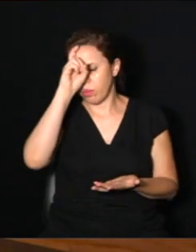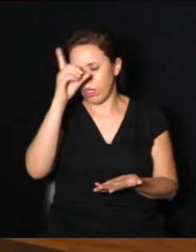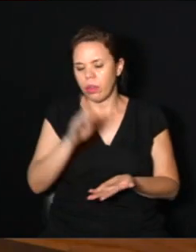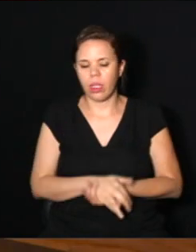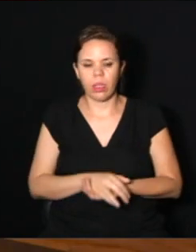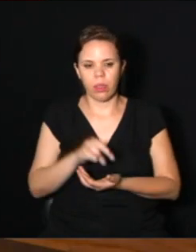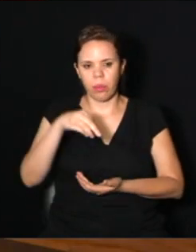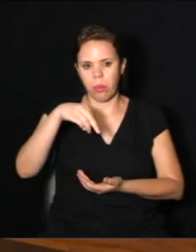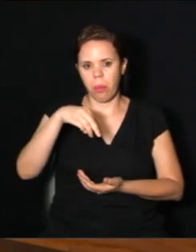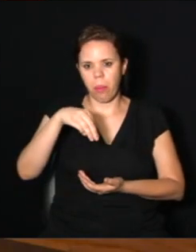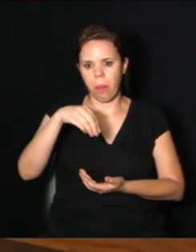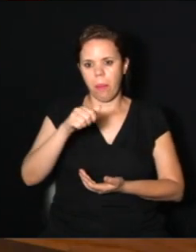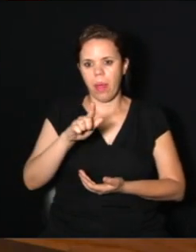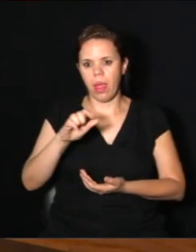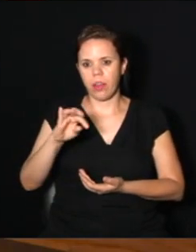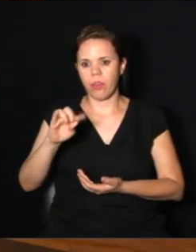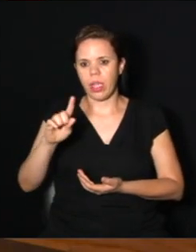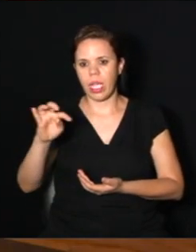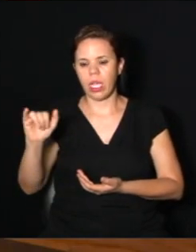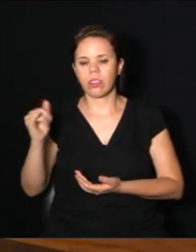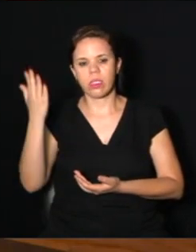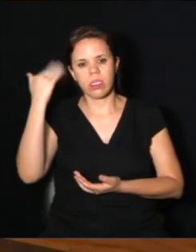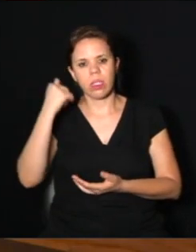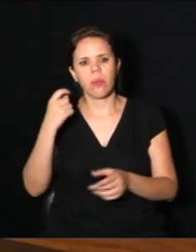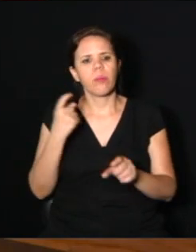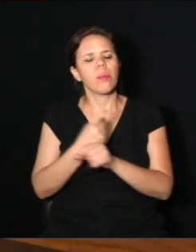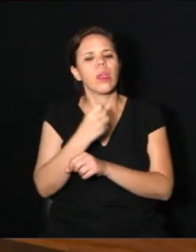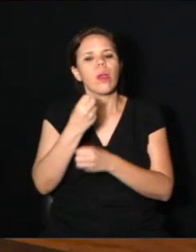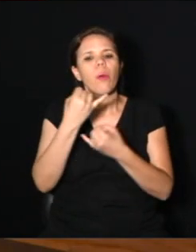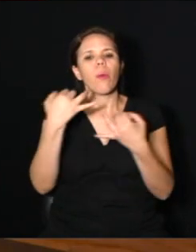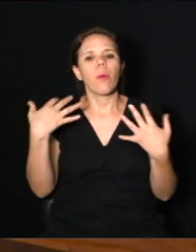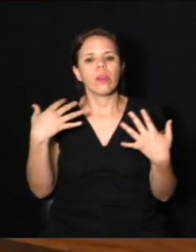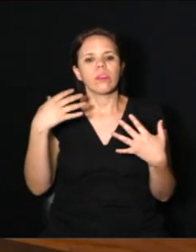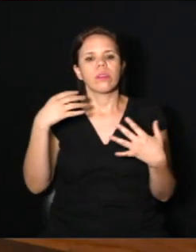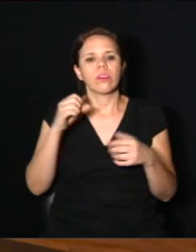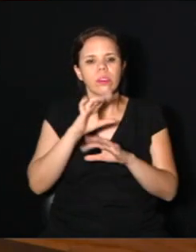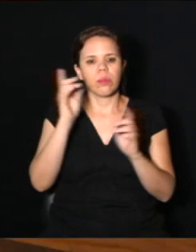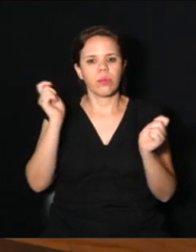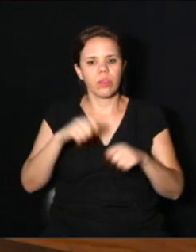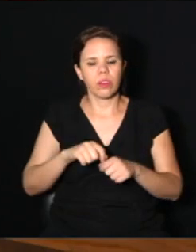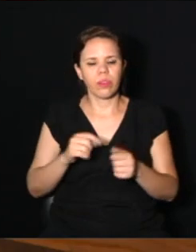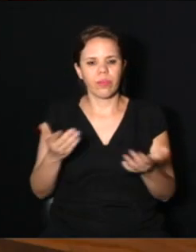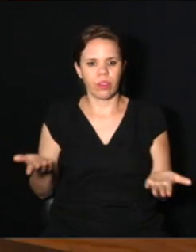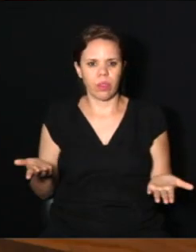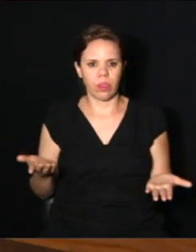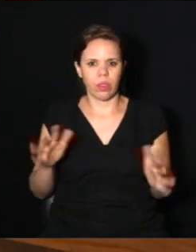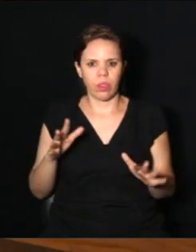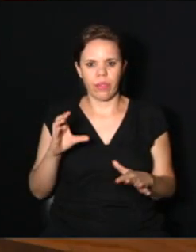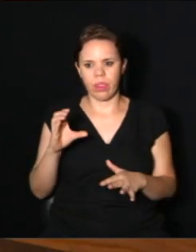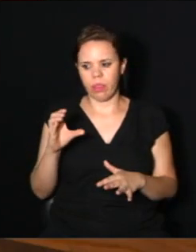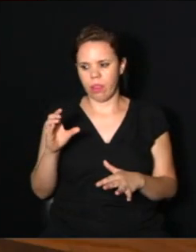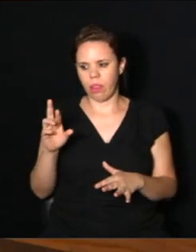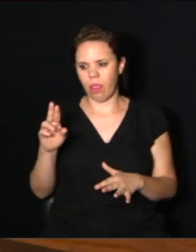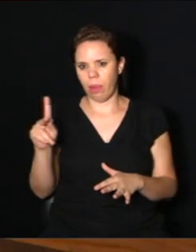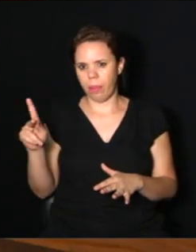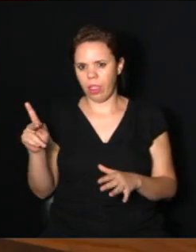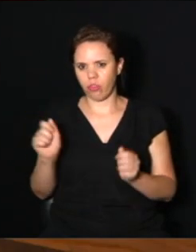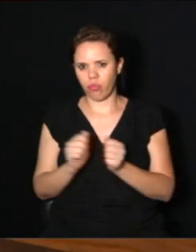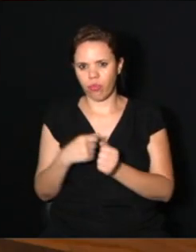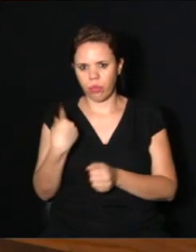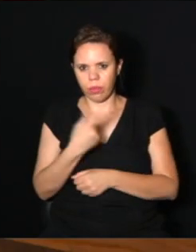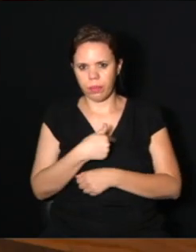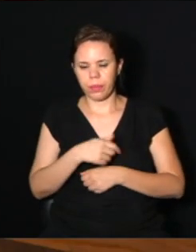possa fazer esse raio-x da forma mais específica enfim, possível. Inclusive, talvez o CRP possa formular junto com a